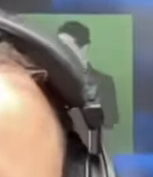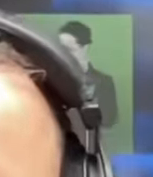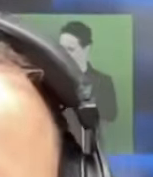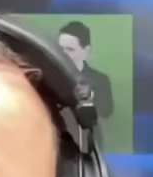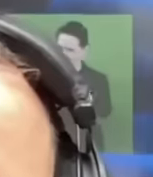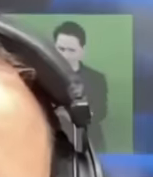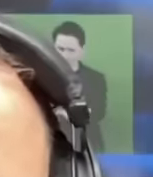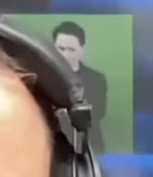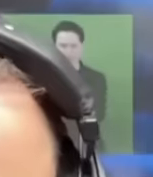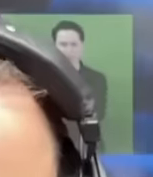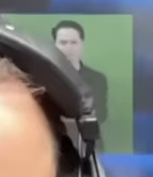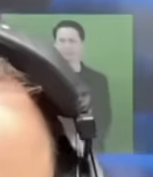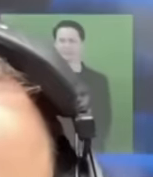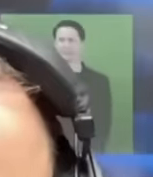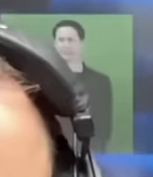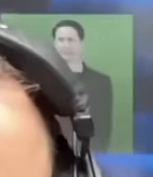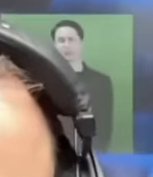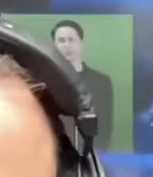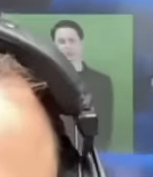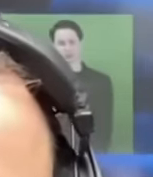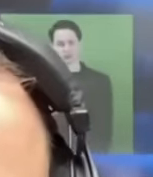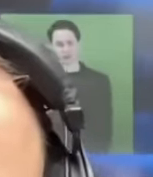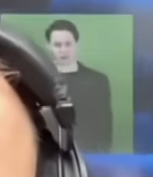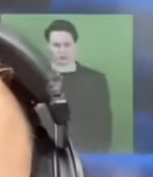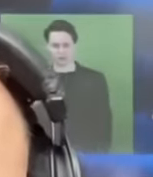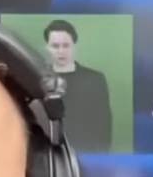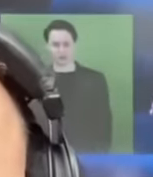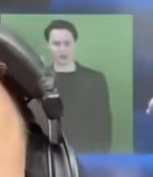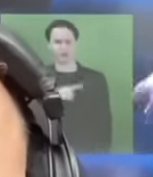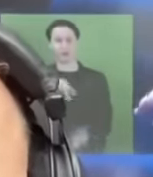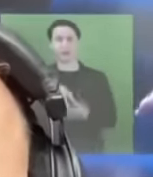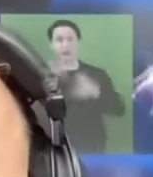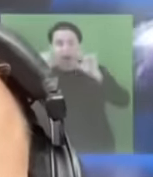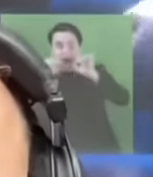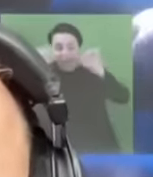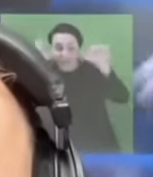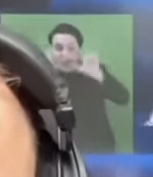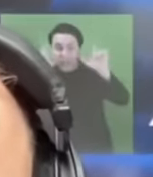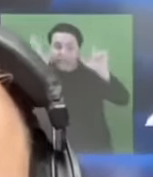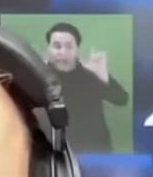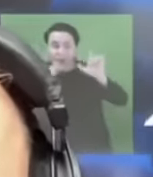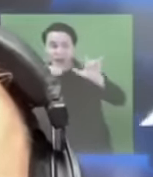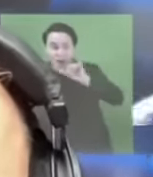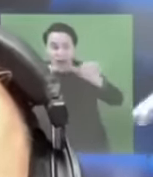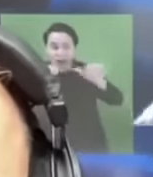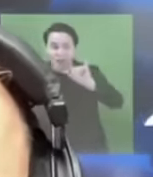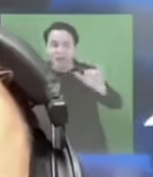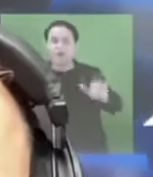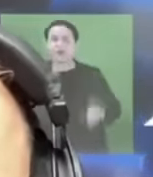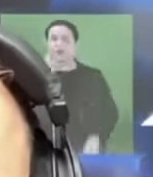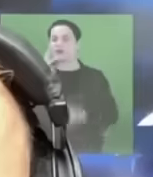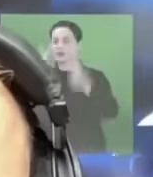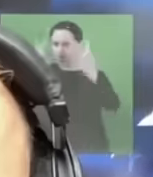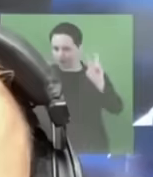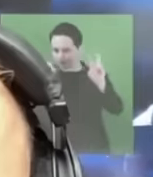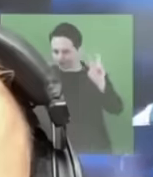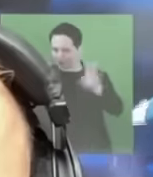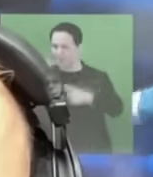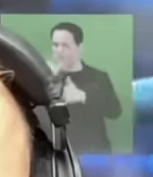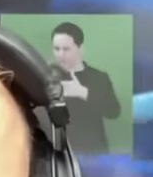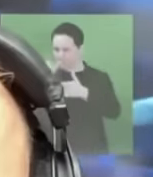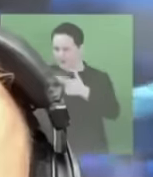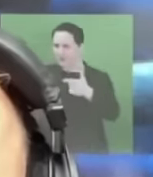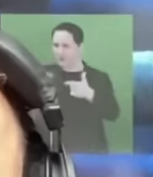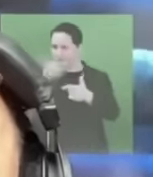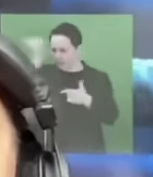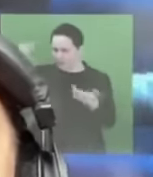gente alertava para a tempestade perfeita. Aqui nesse microfone, 2019, março, eu alertei para a tempestade perfeita. E pedir